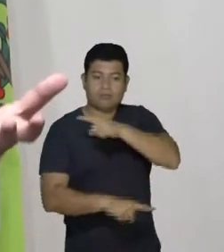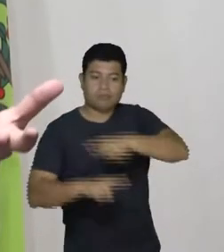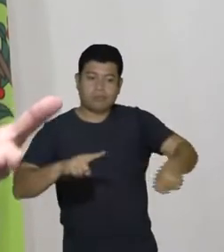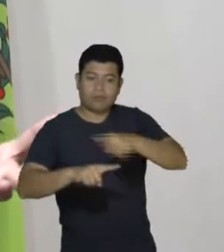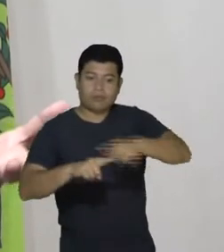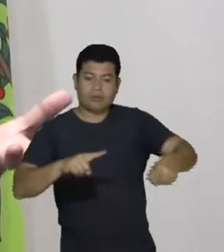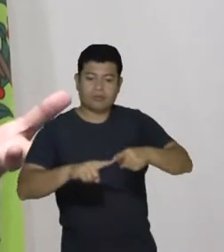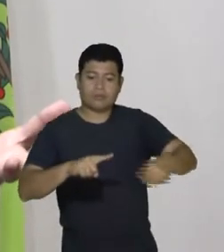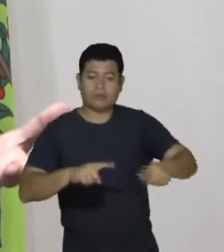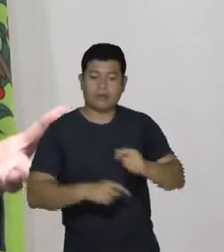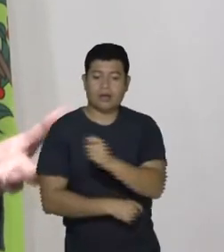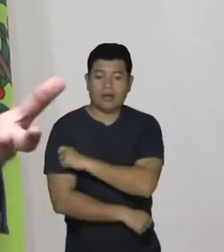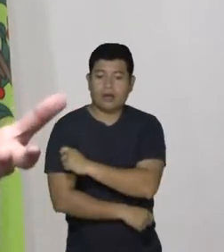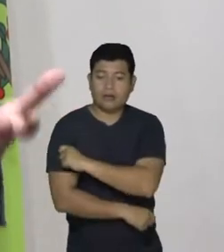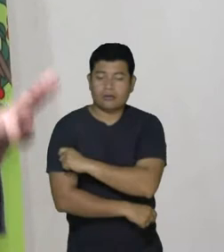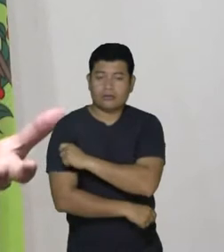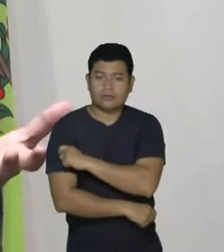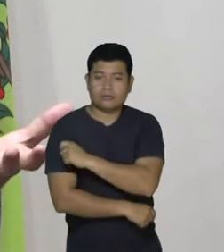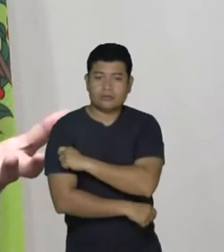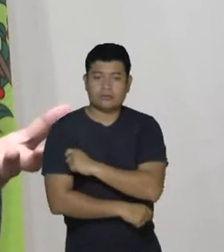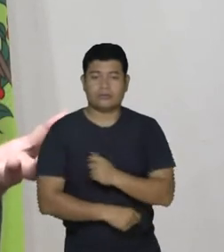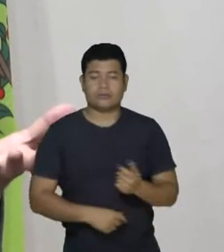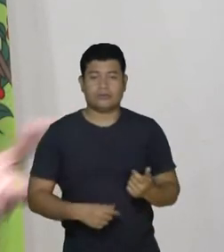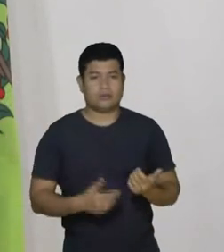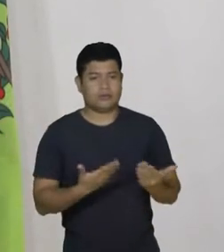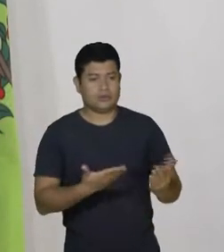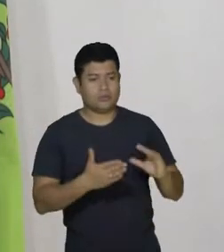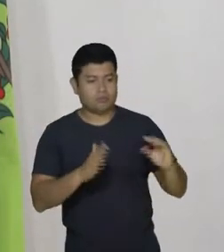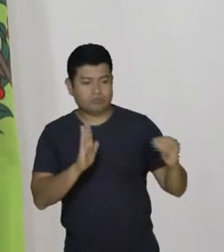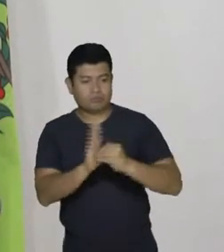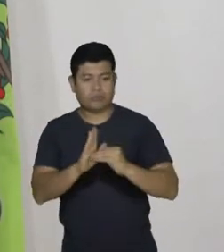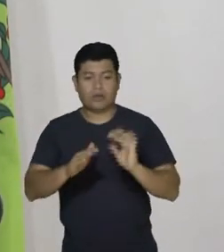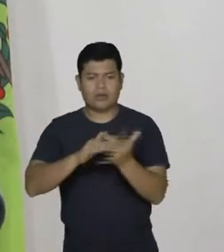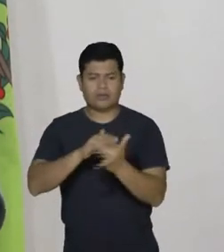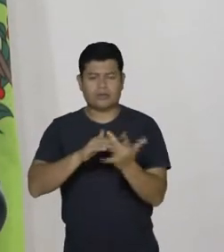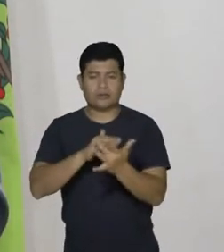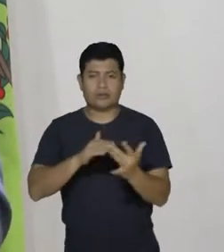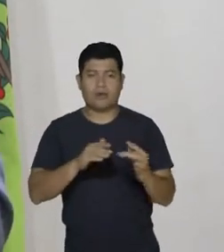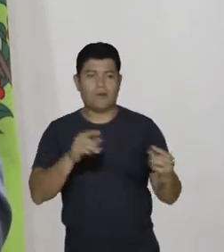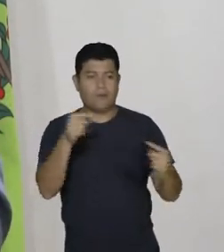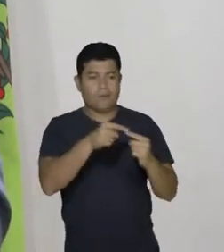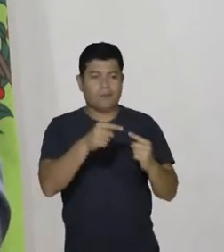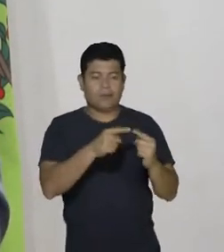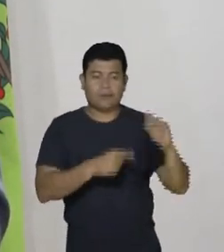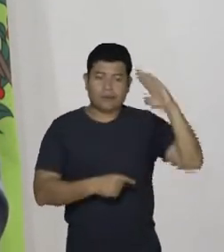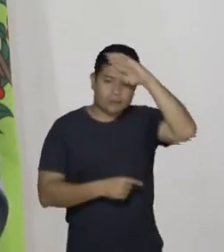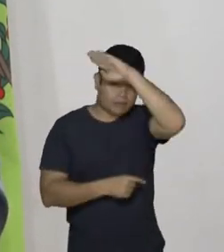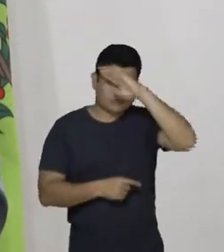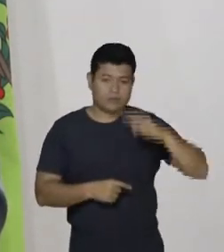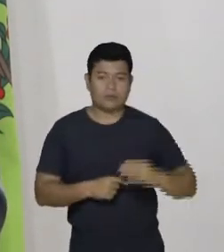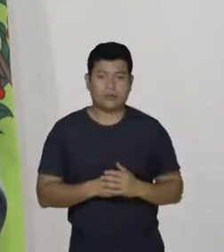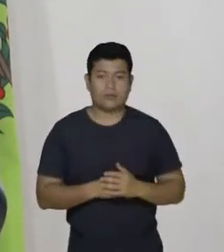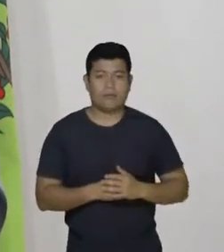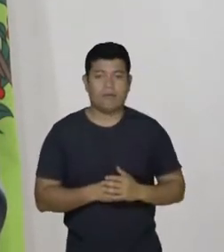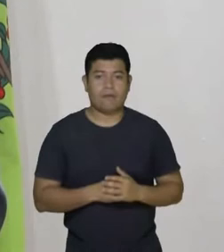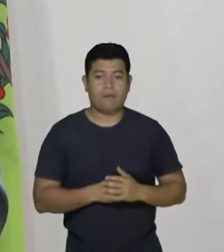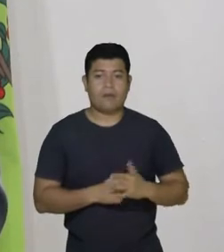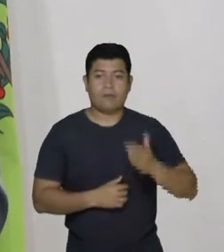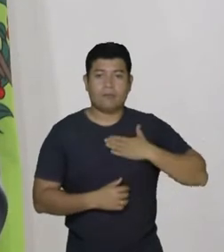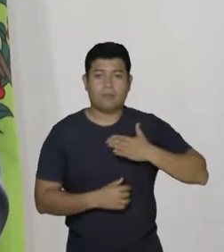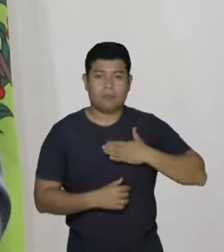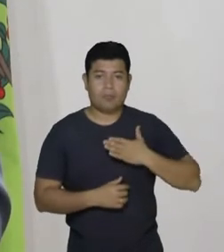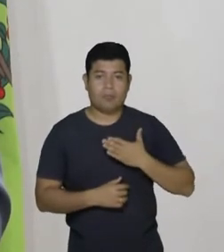de proibir ou de publicar alguma coisa relacionada ao Bolsonaro. Meu pai diria, é